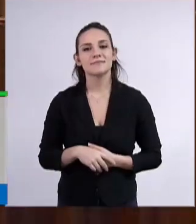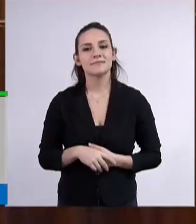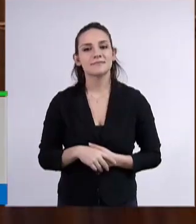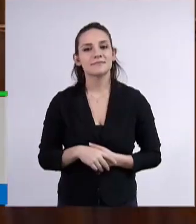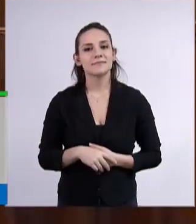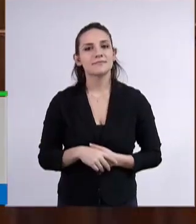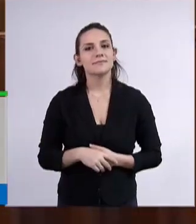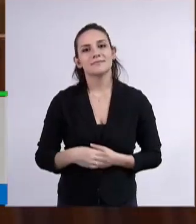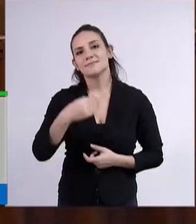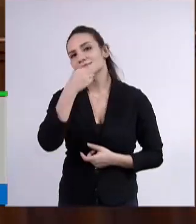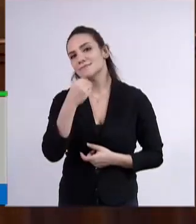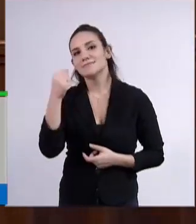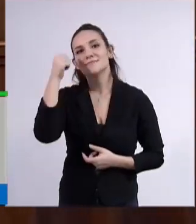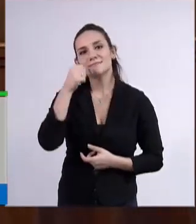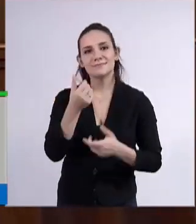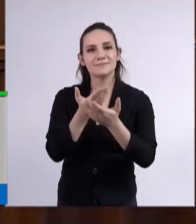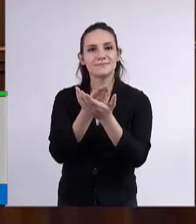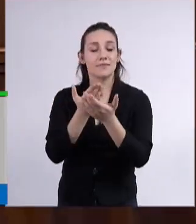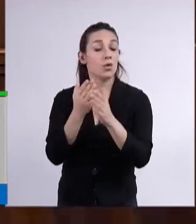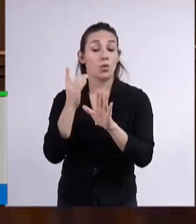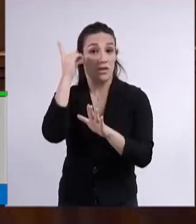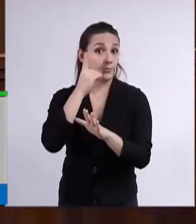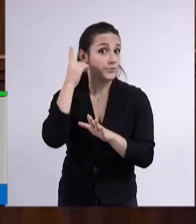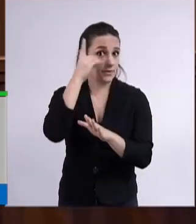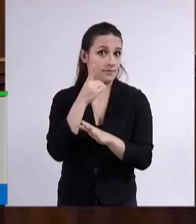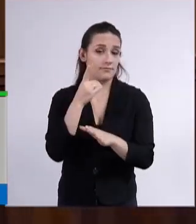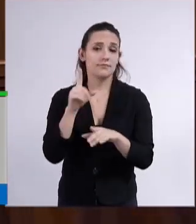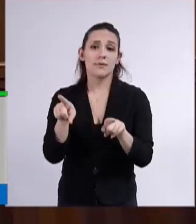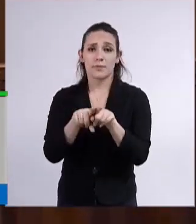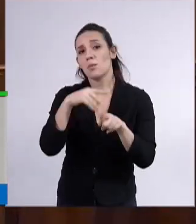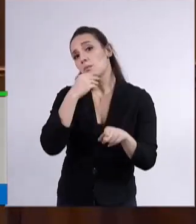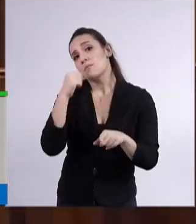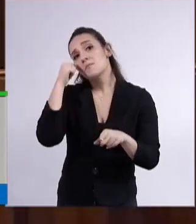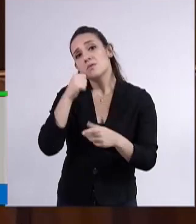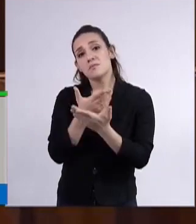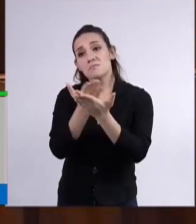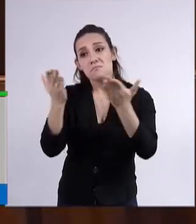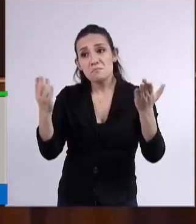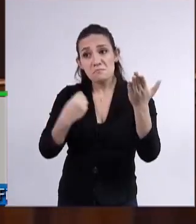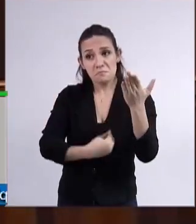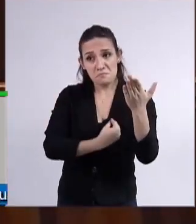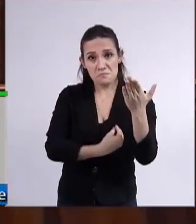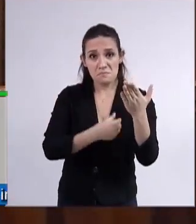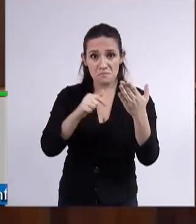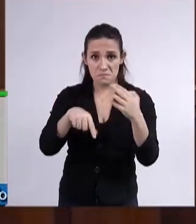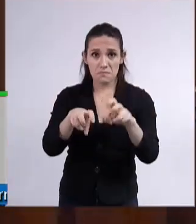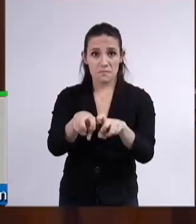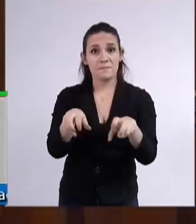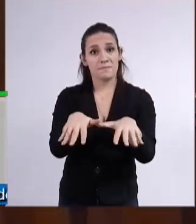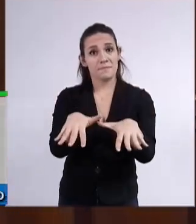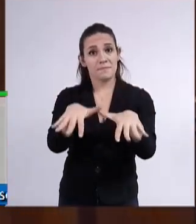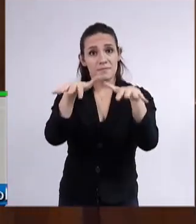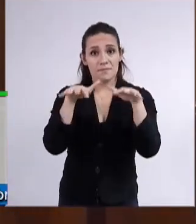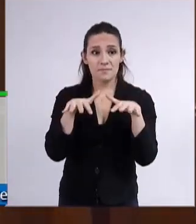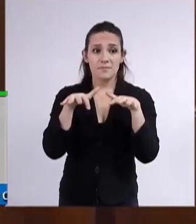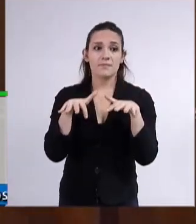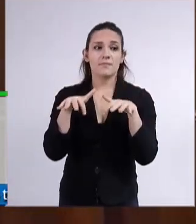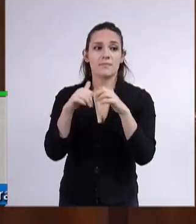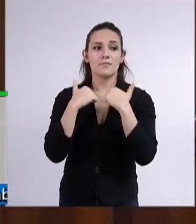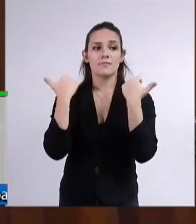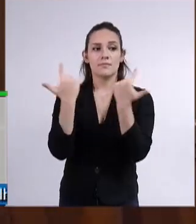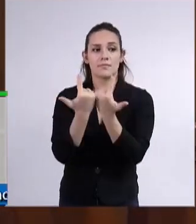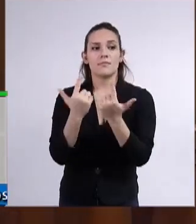senhores deputados, público que nos prestigia aqui no plenário desta